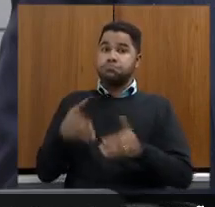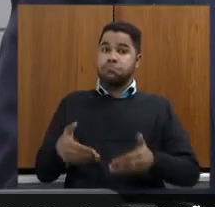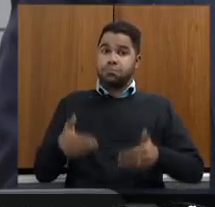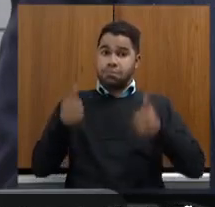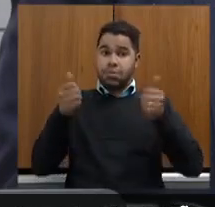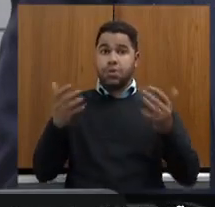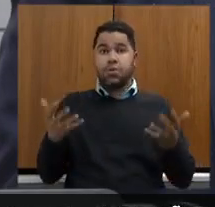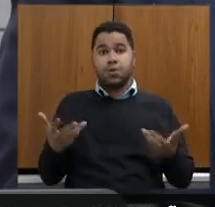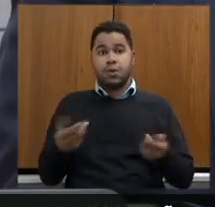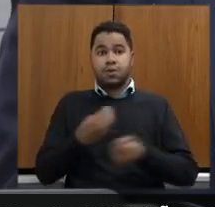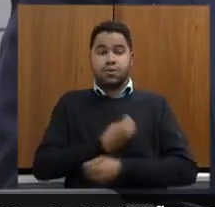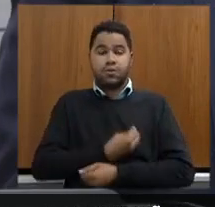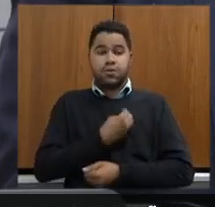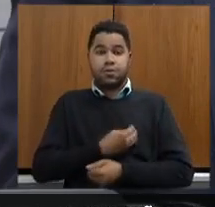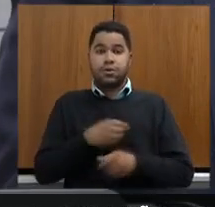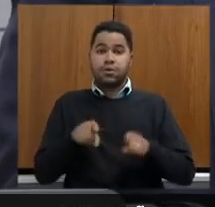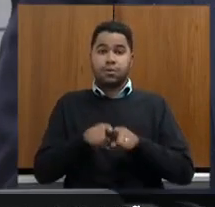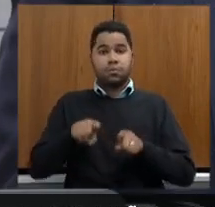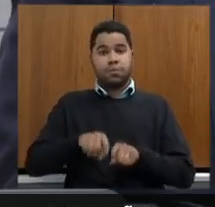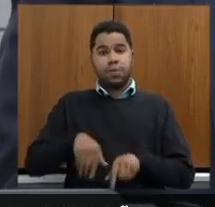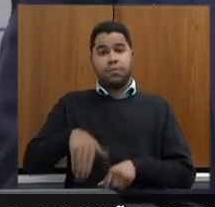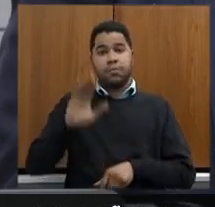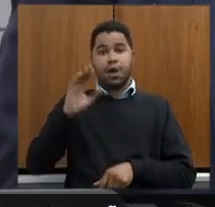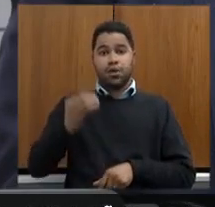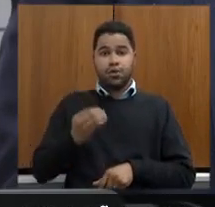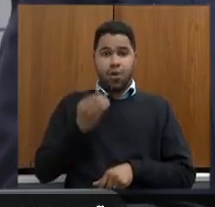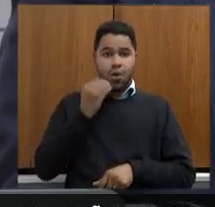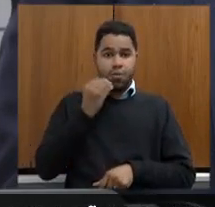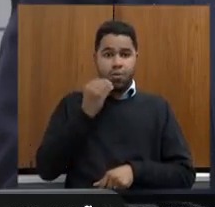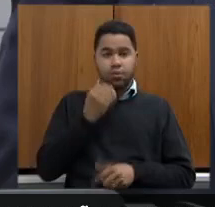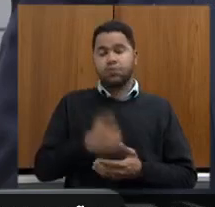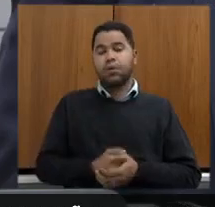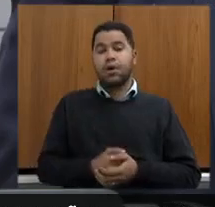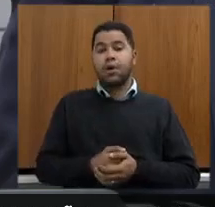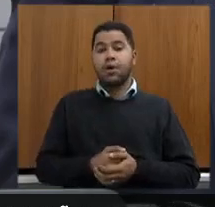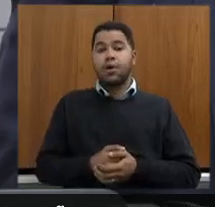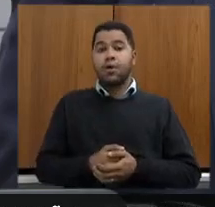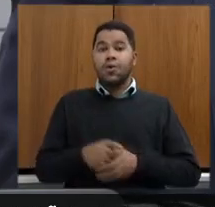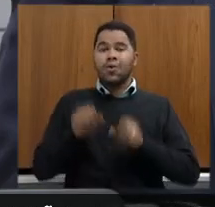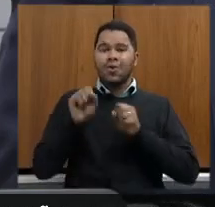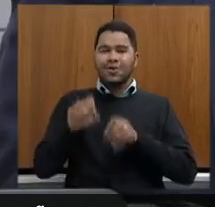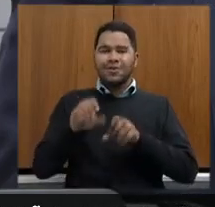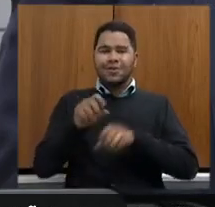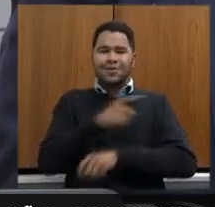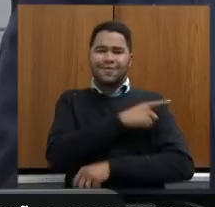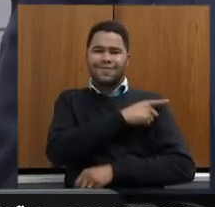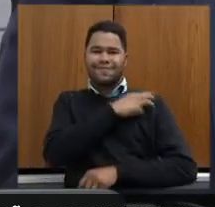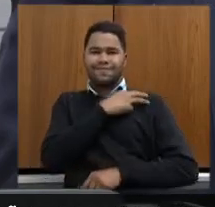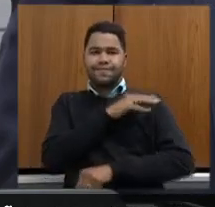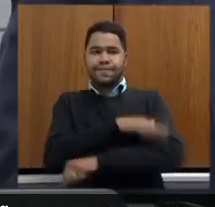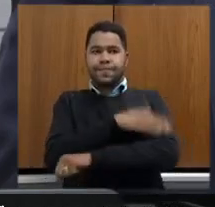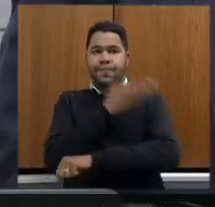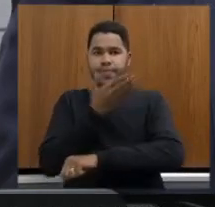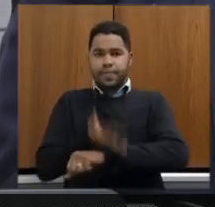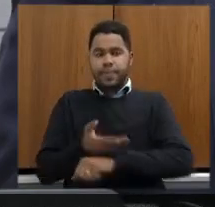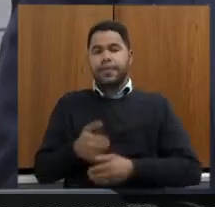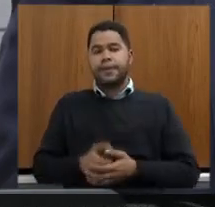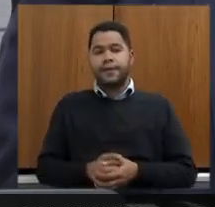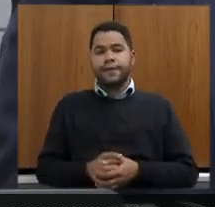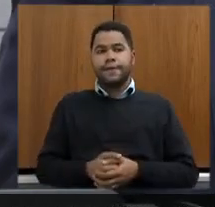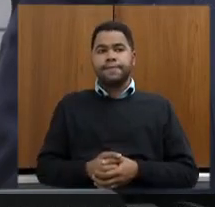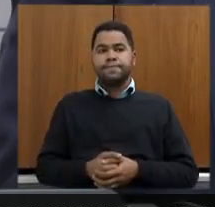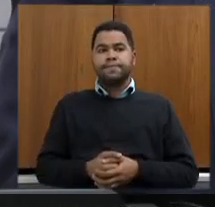melhoria da qualidade de vida de garante mais oportunidades no ensino médio em tempo integral desde 2019 é